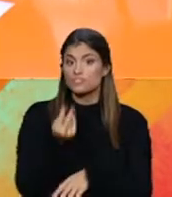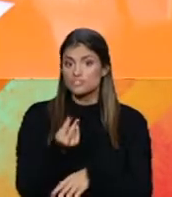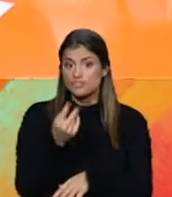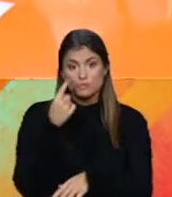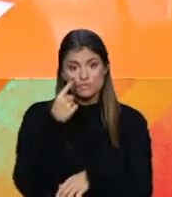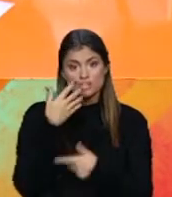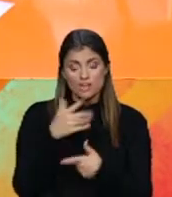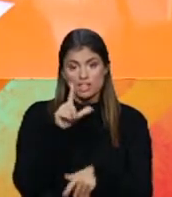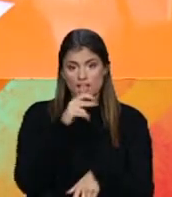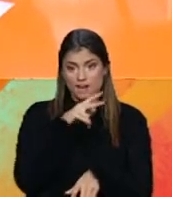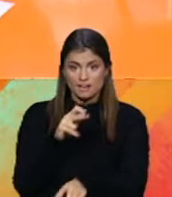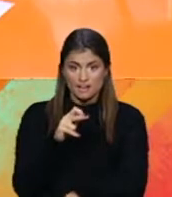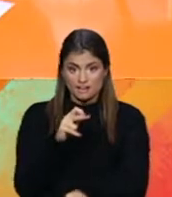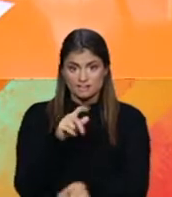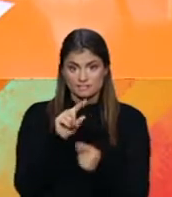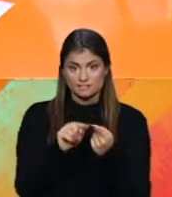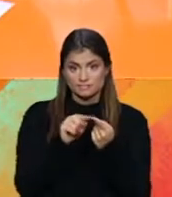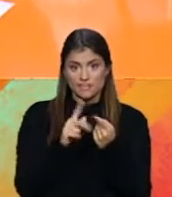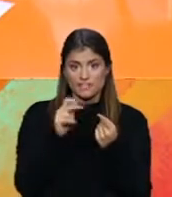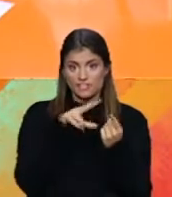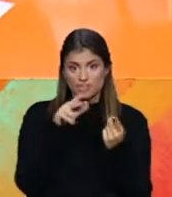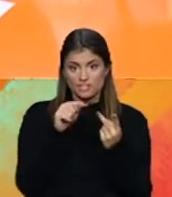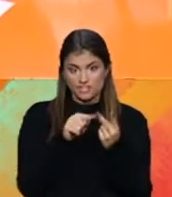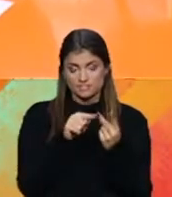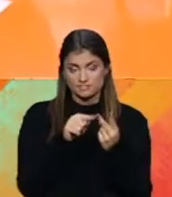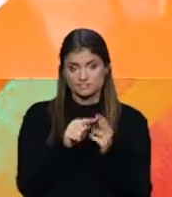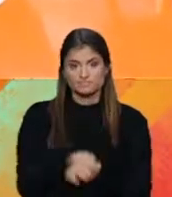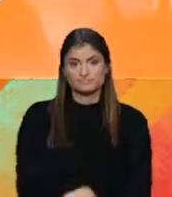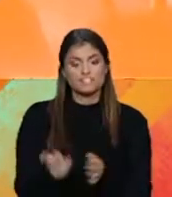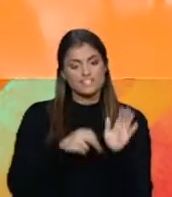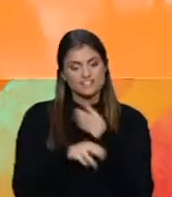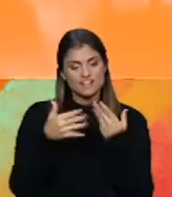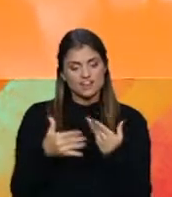chamar hora Fonseca Vitória Gonçalves